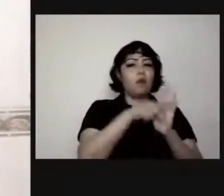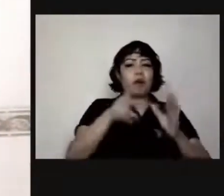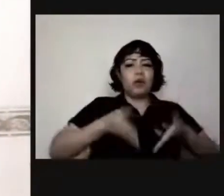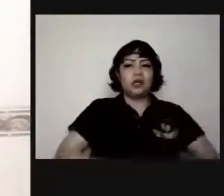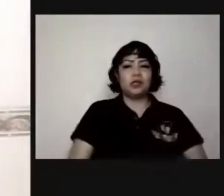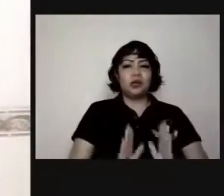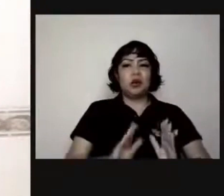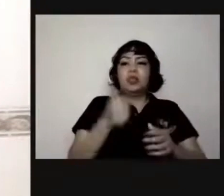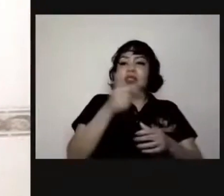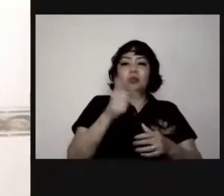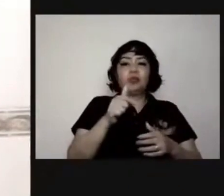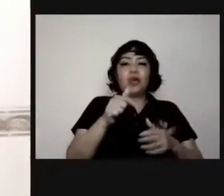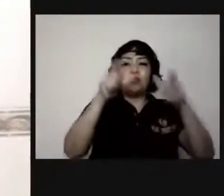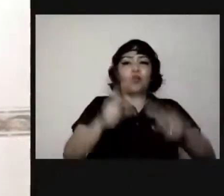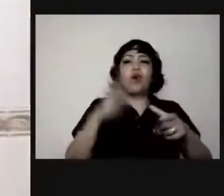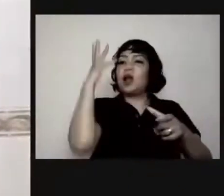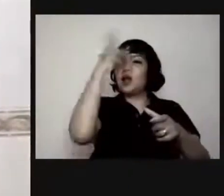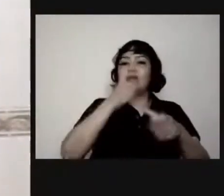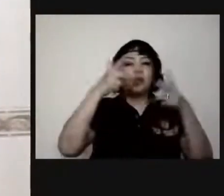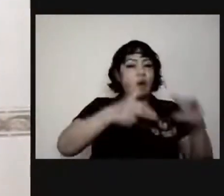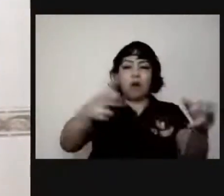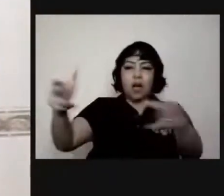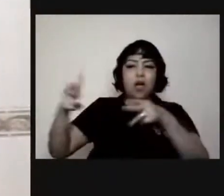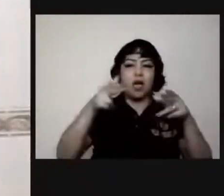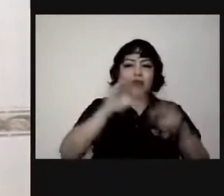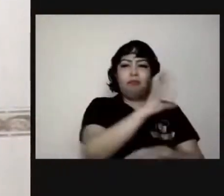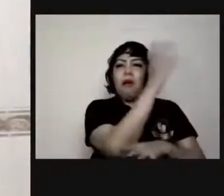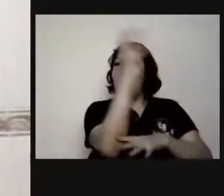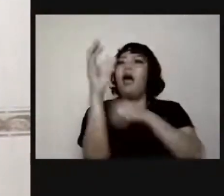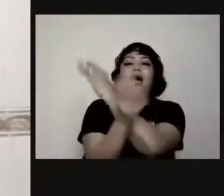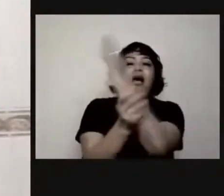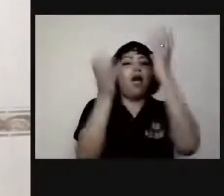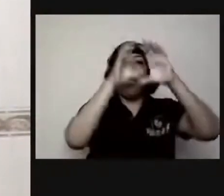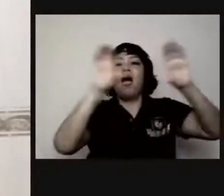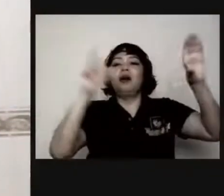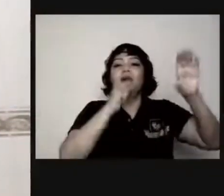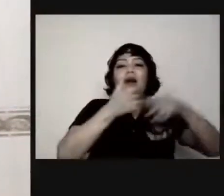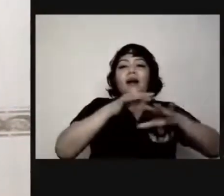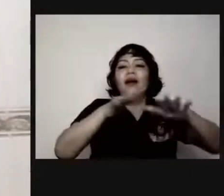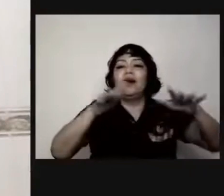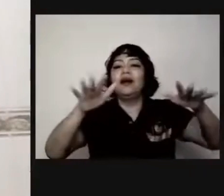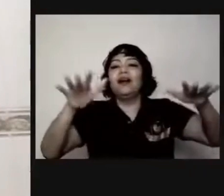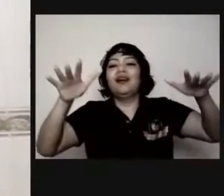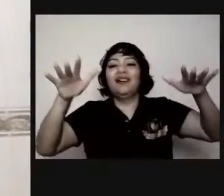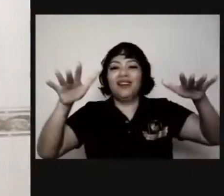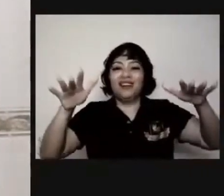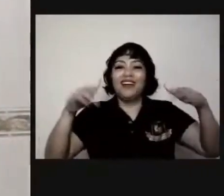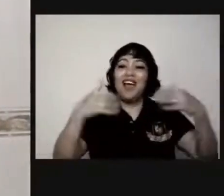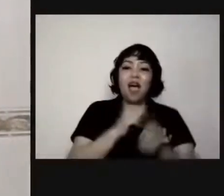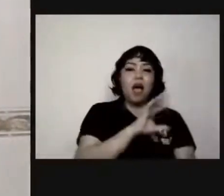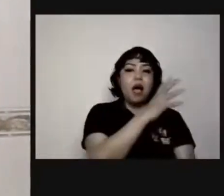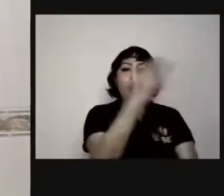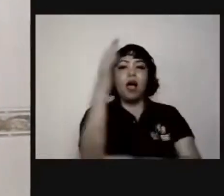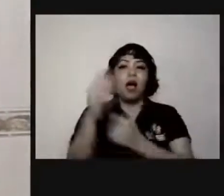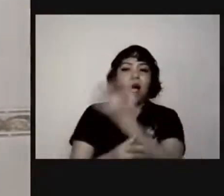terra como era esse. Matas vivas e céu tão límpido, águas límpidas que esplendor. As paisagens